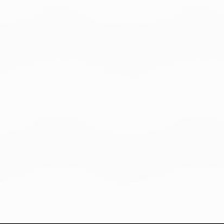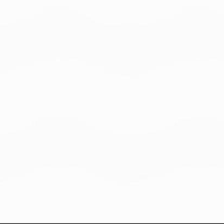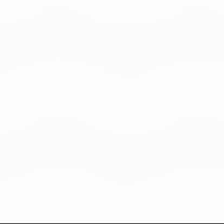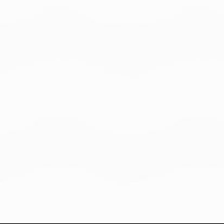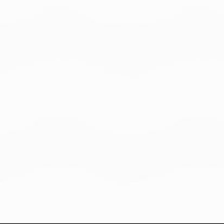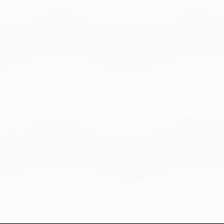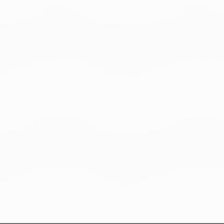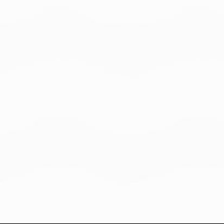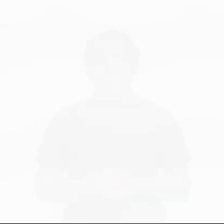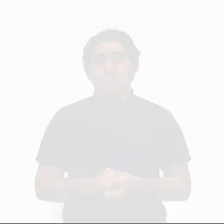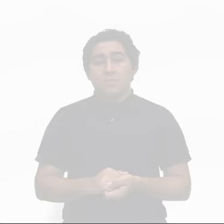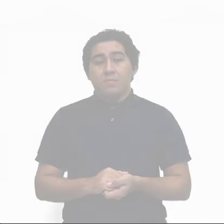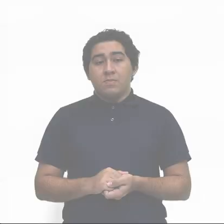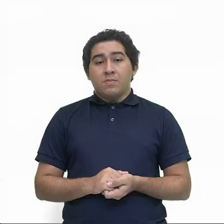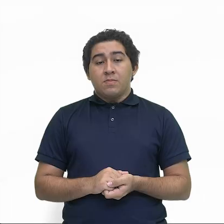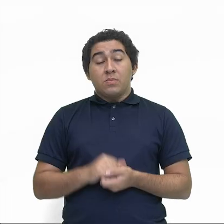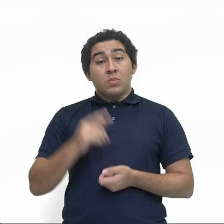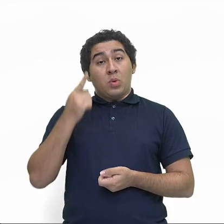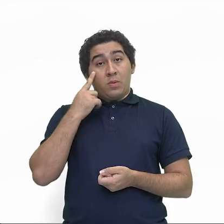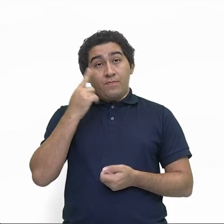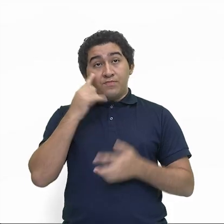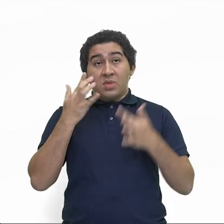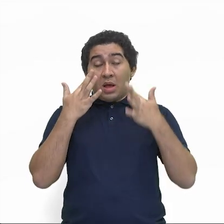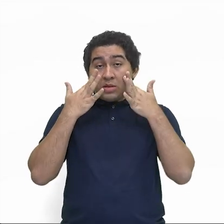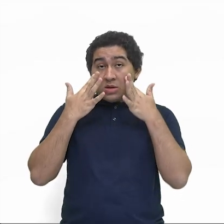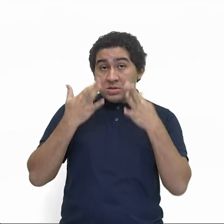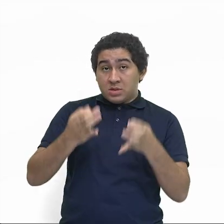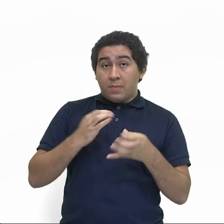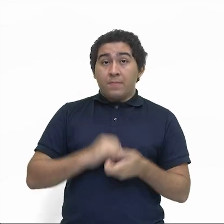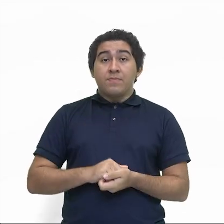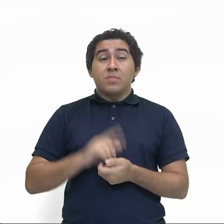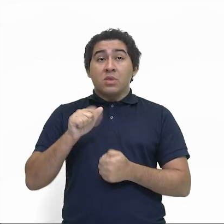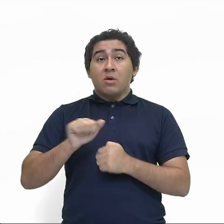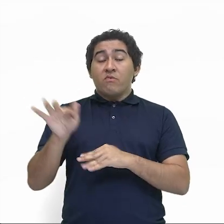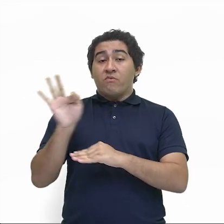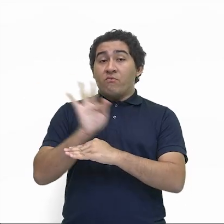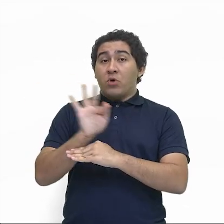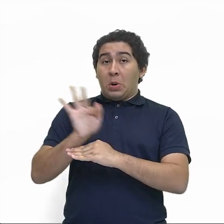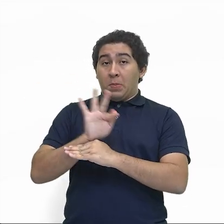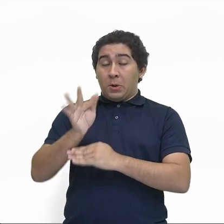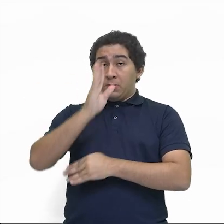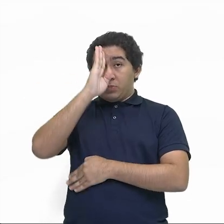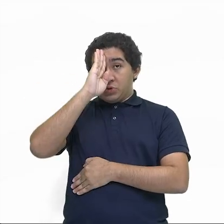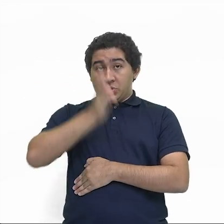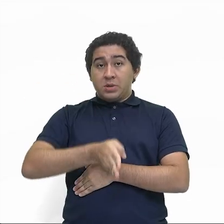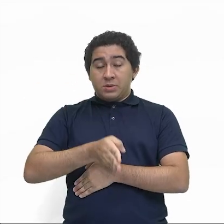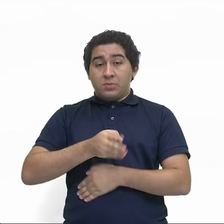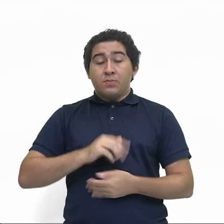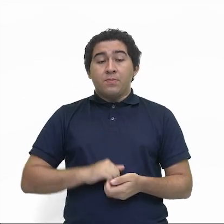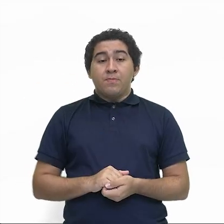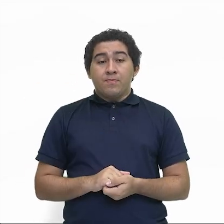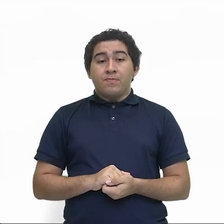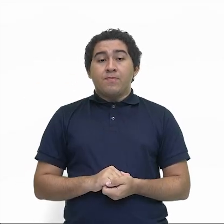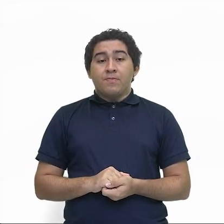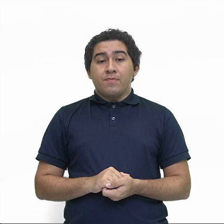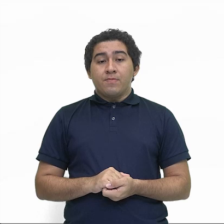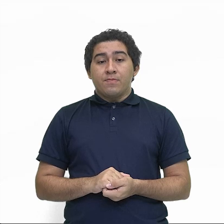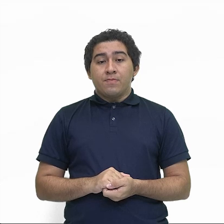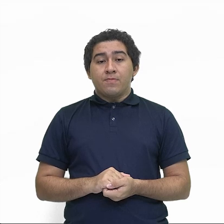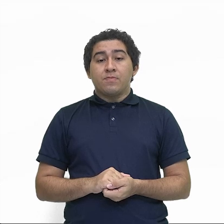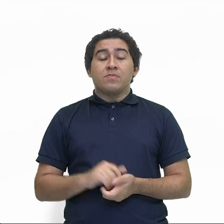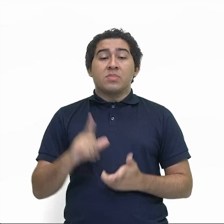these declarations. Olha aí, é uma linguagem formal, direta, ok? Foi